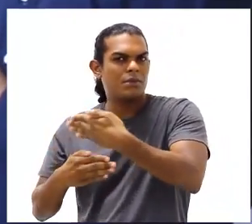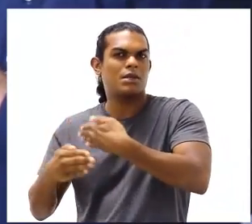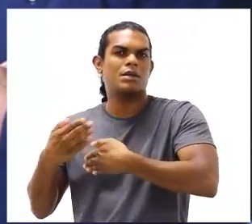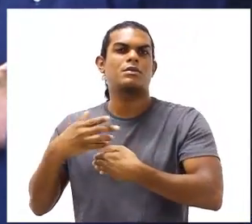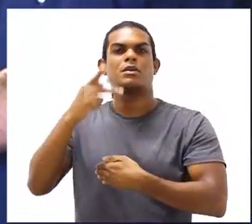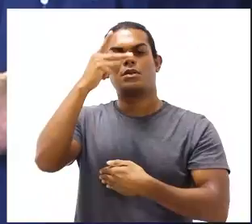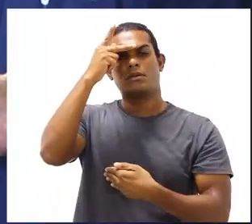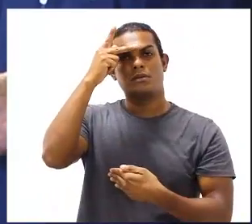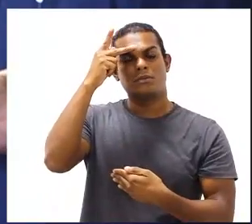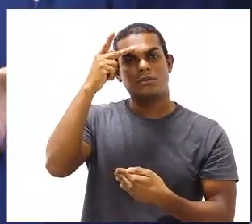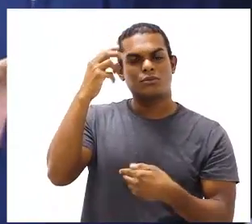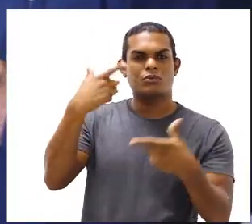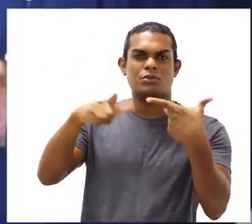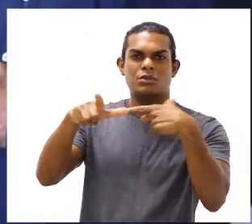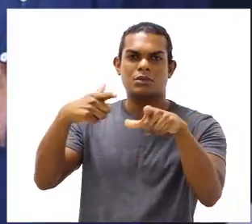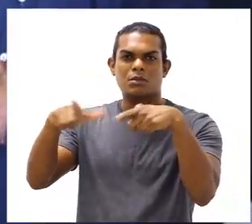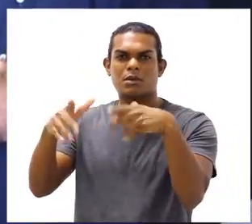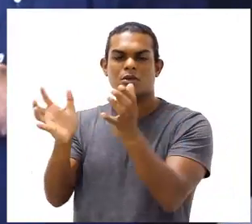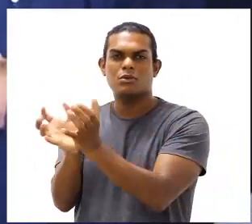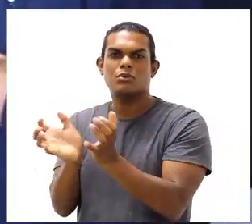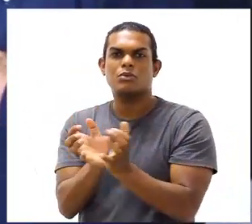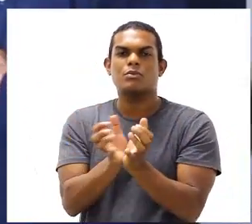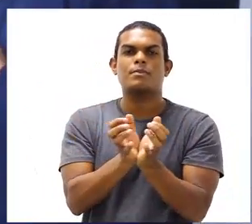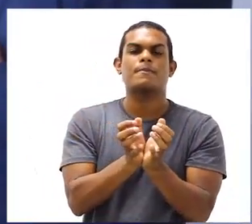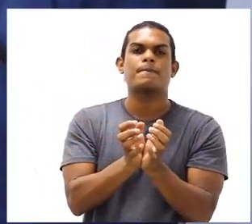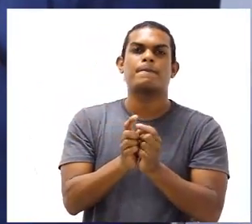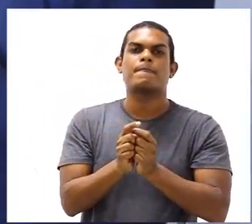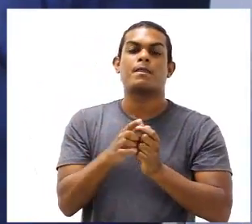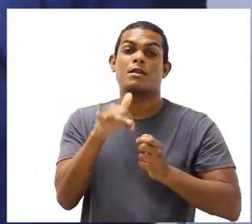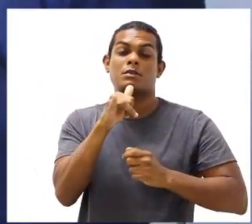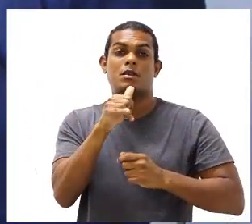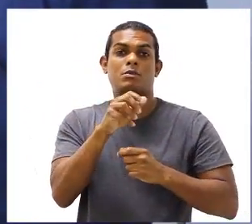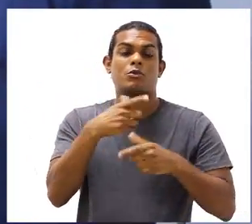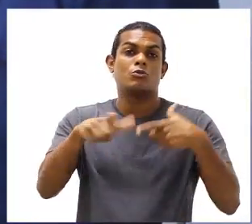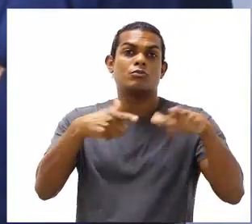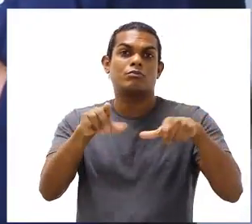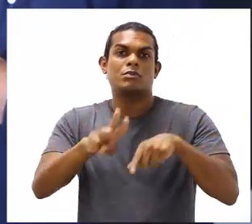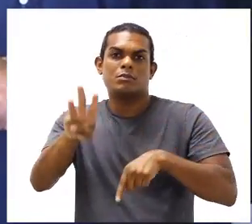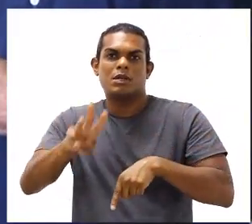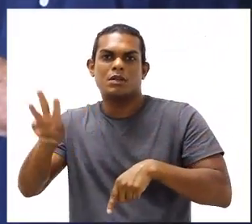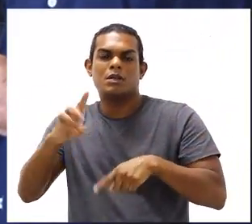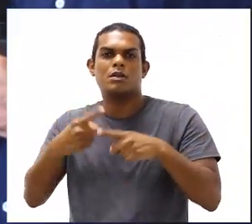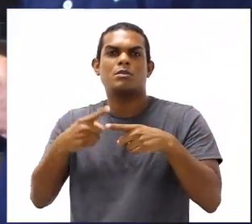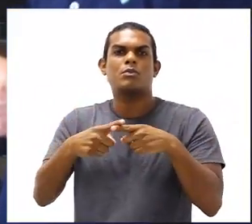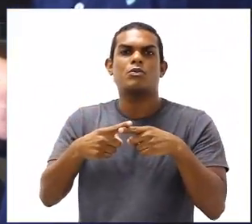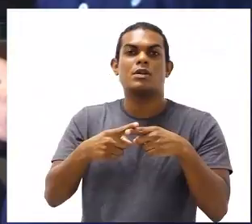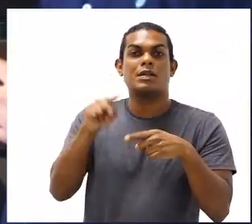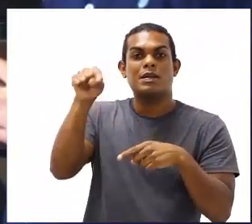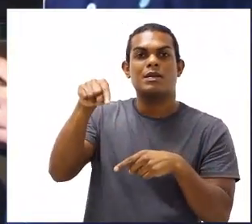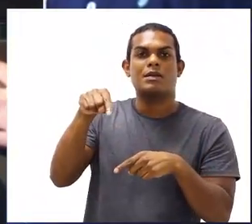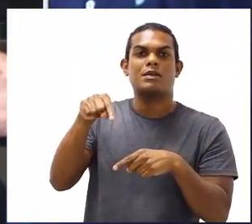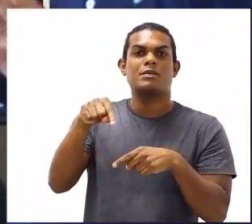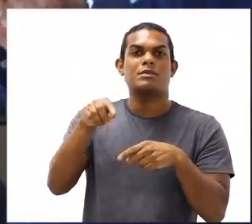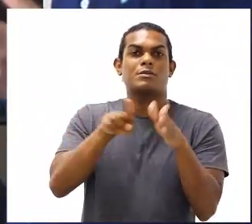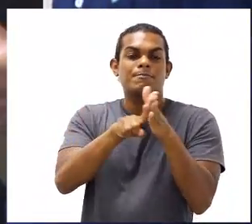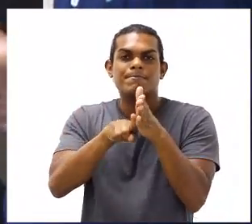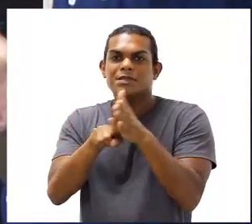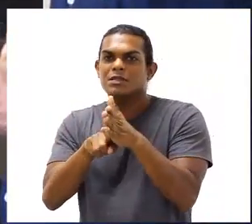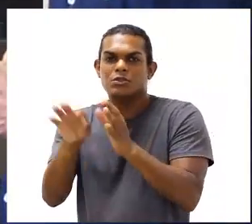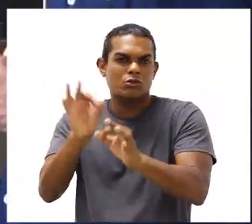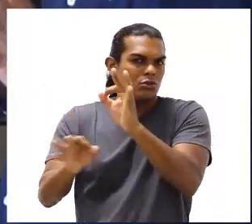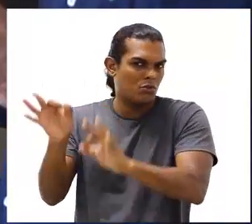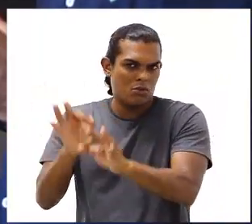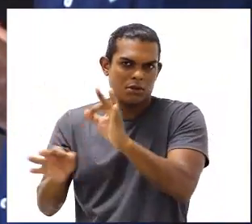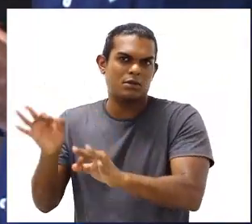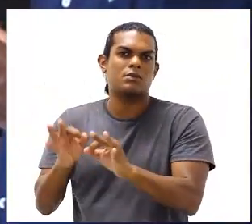por exemplo, trabalham em redes. Por quê? Porque existe um sistema de padrão, né, os dados estão padronizados, estão harmonizados, senão não haveria...